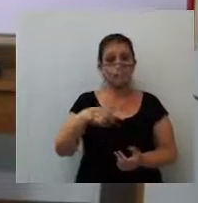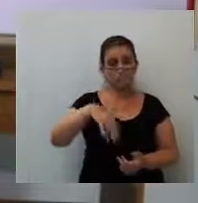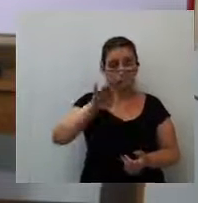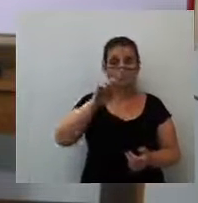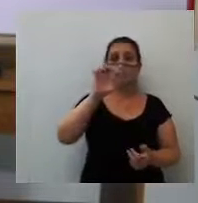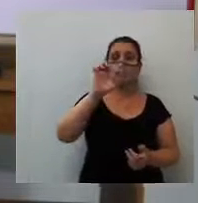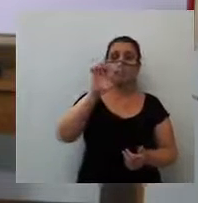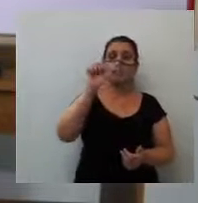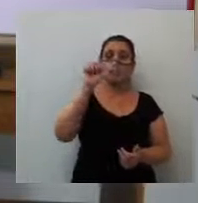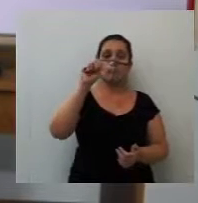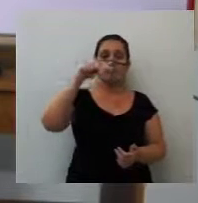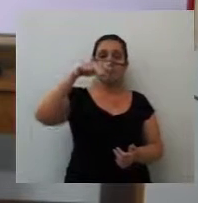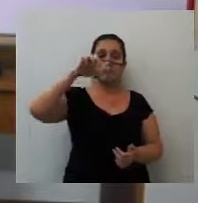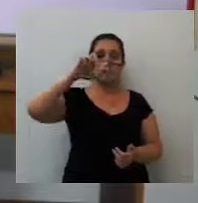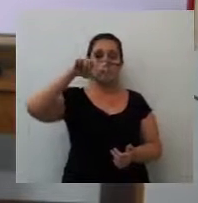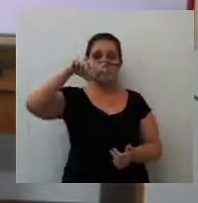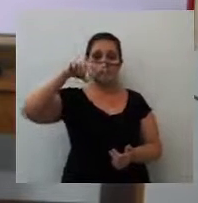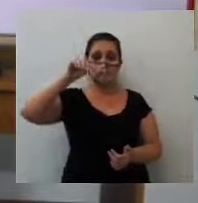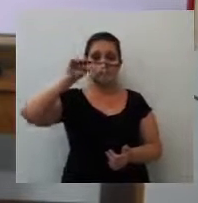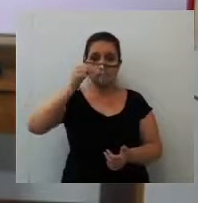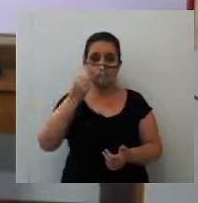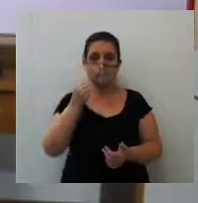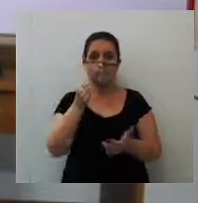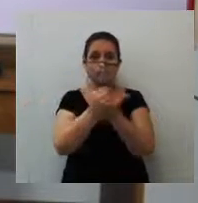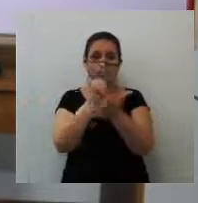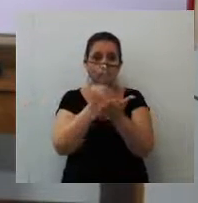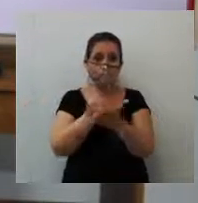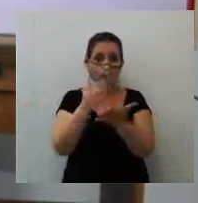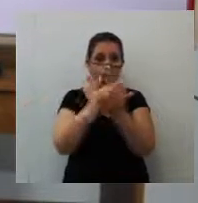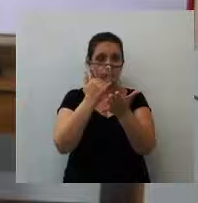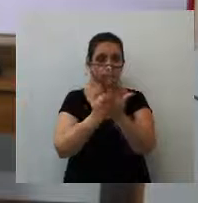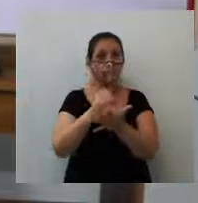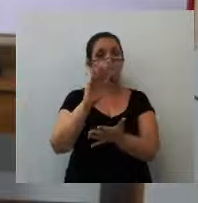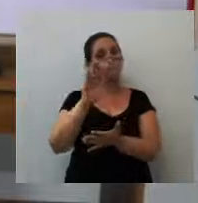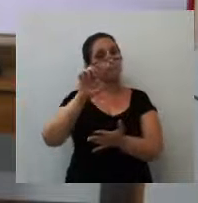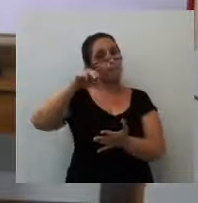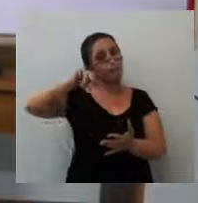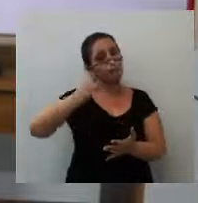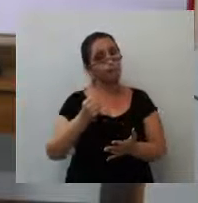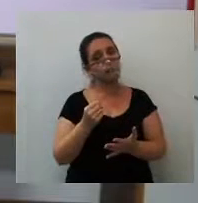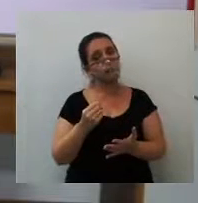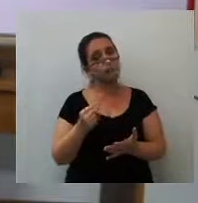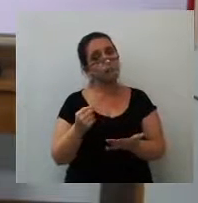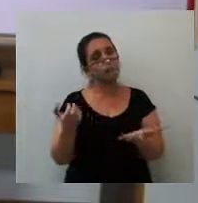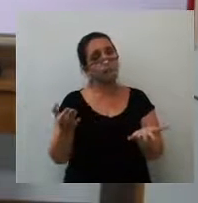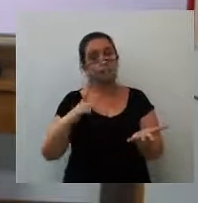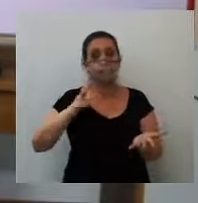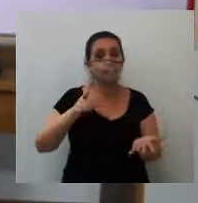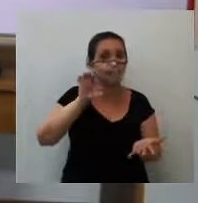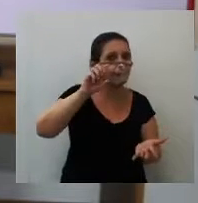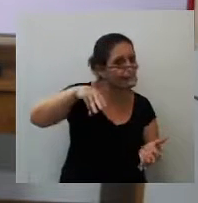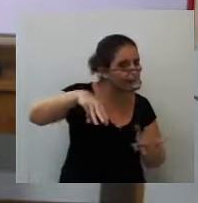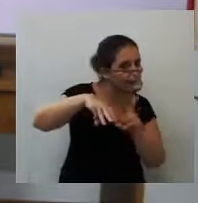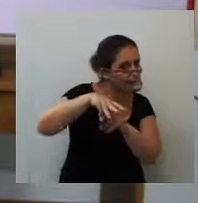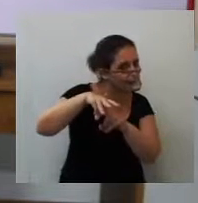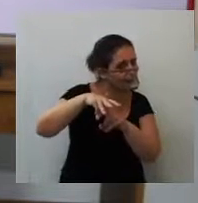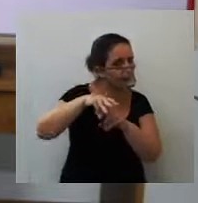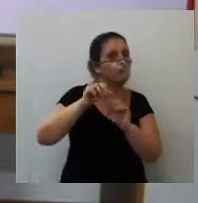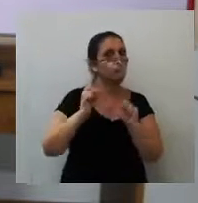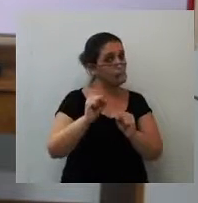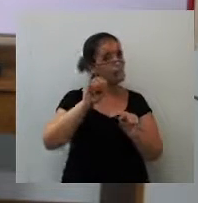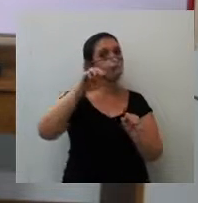anexos os documentos da partilha de bens seguem anexos o